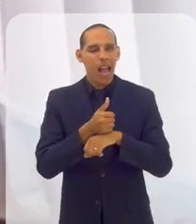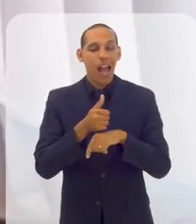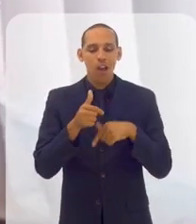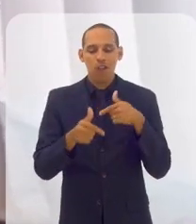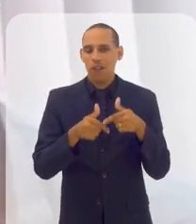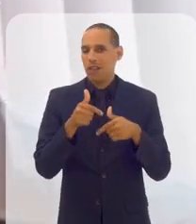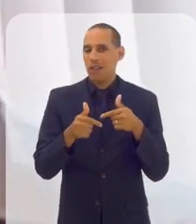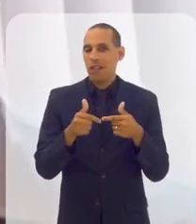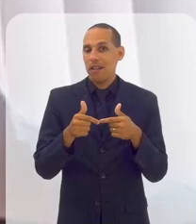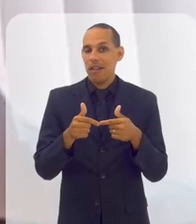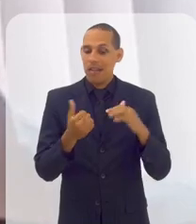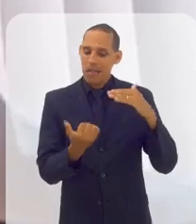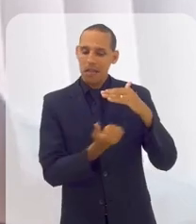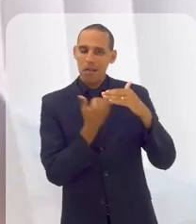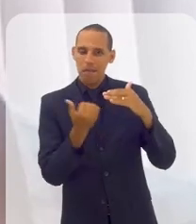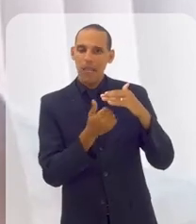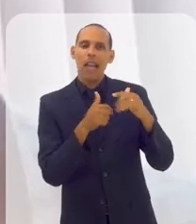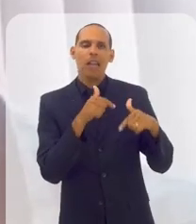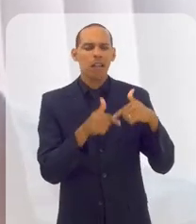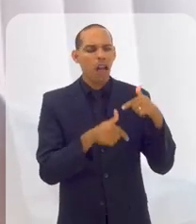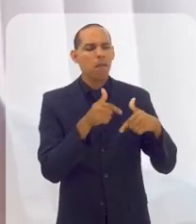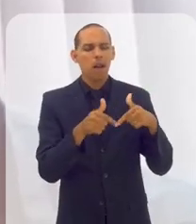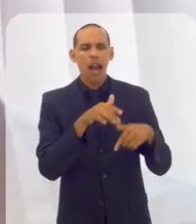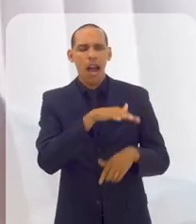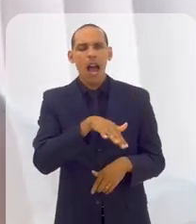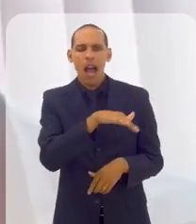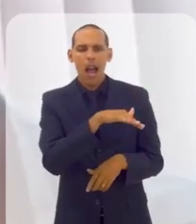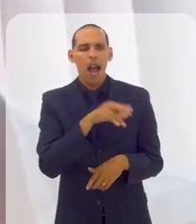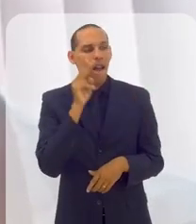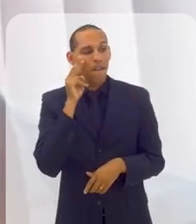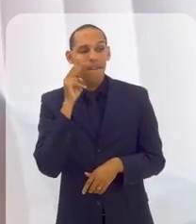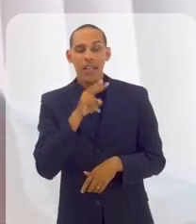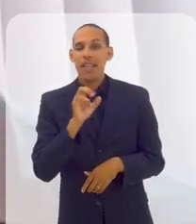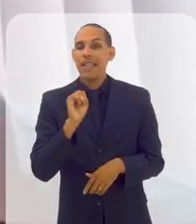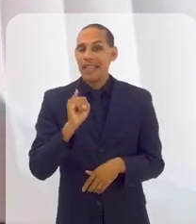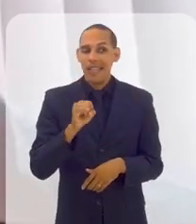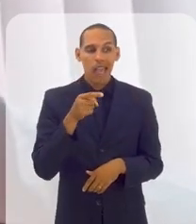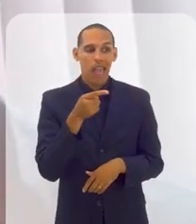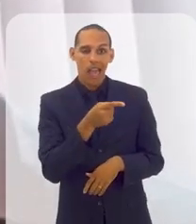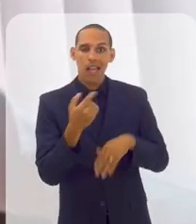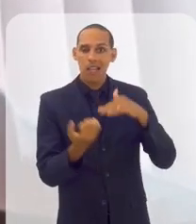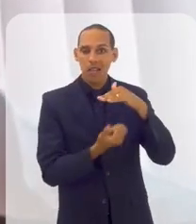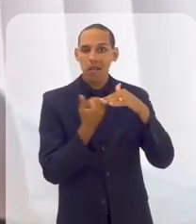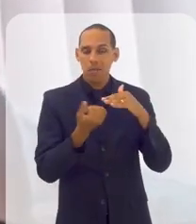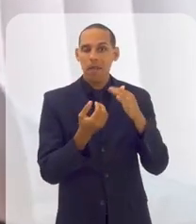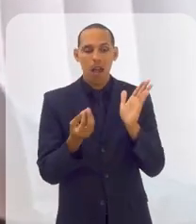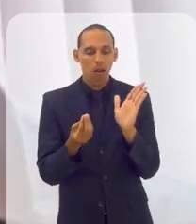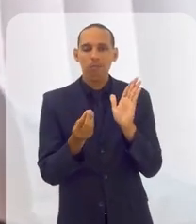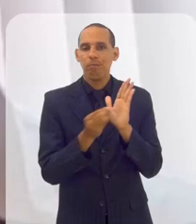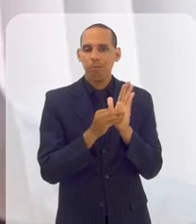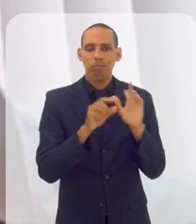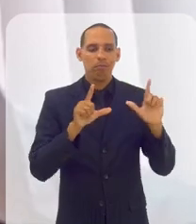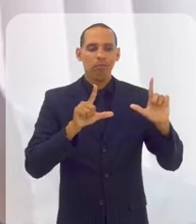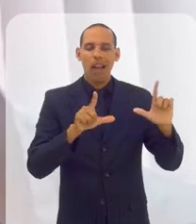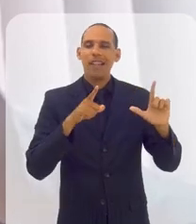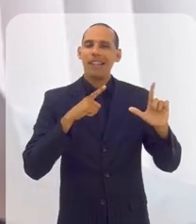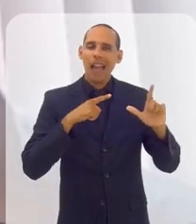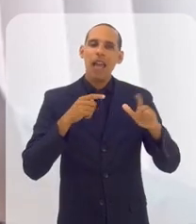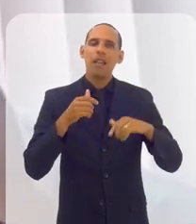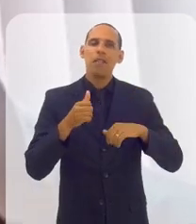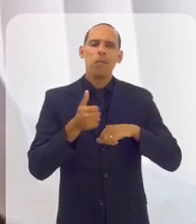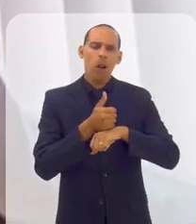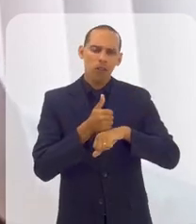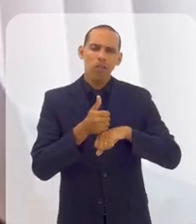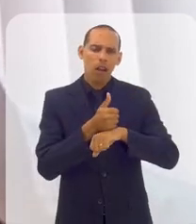cargo e função. Você pega uma empresa que está operando em uma determinada área, você verificar se ela tem no seu